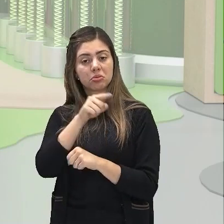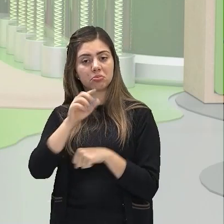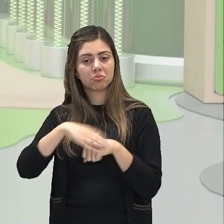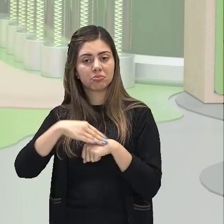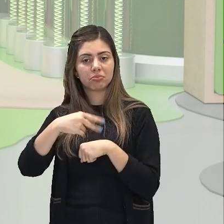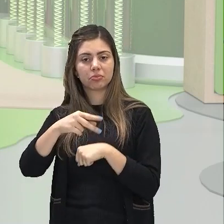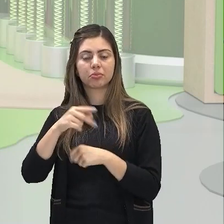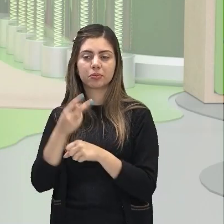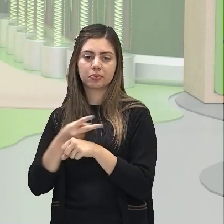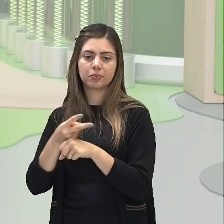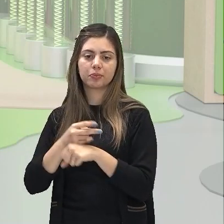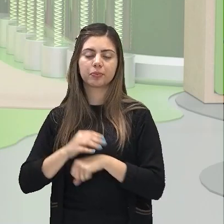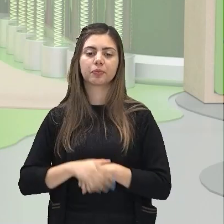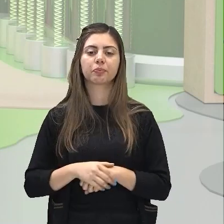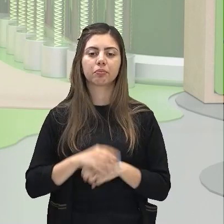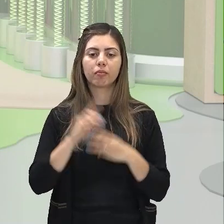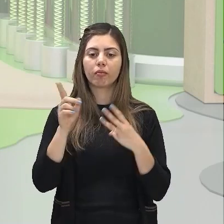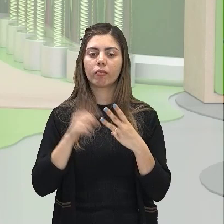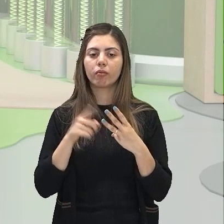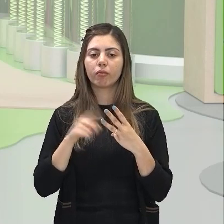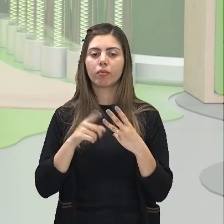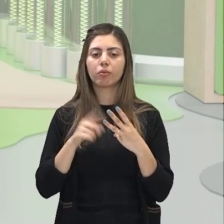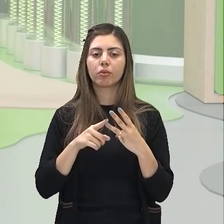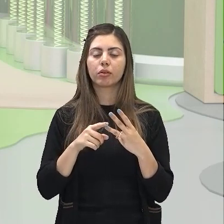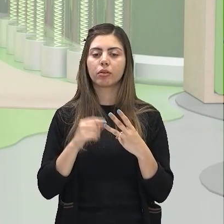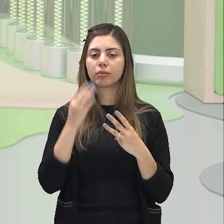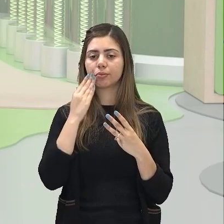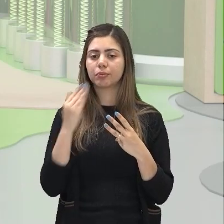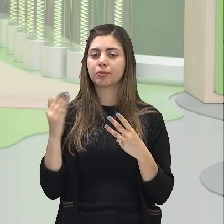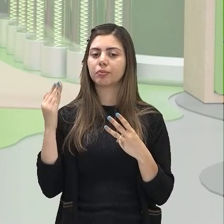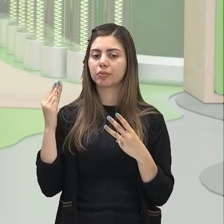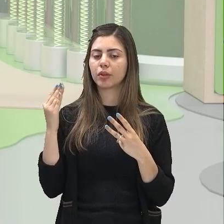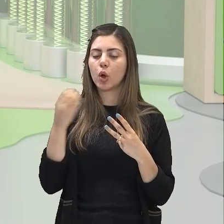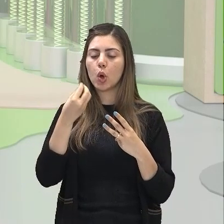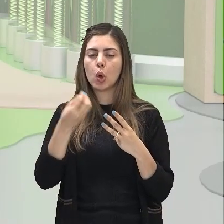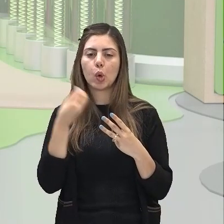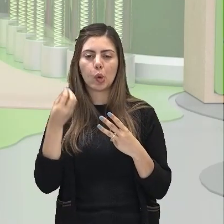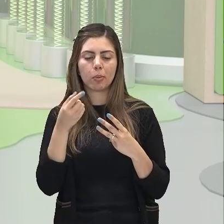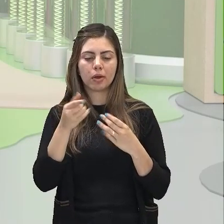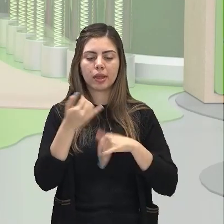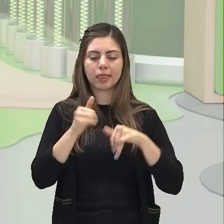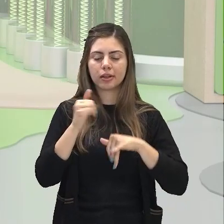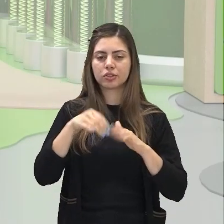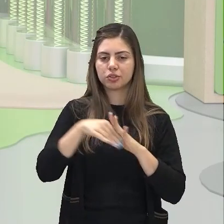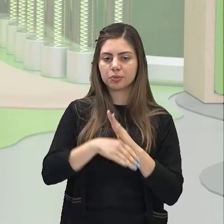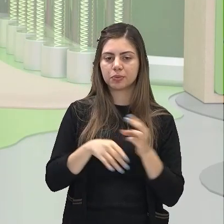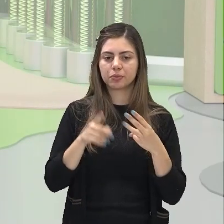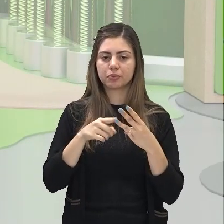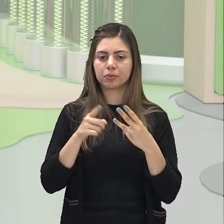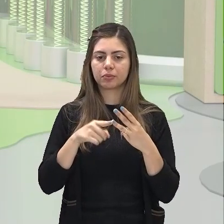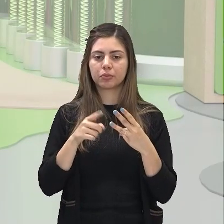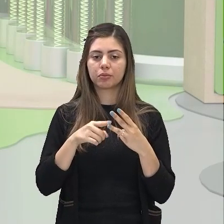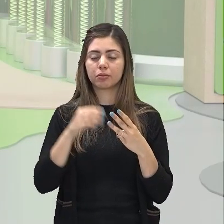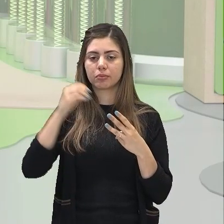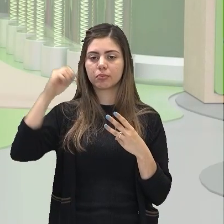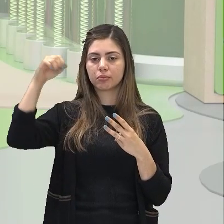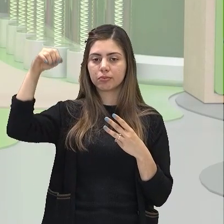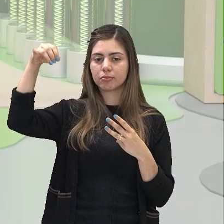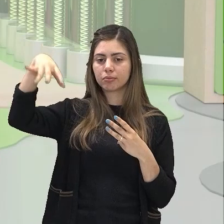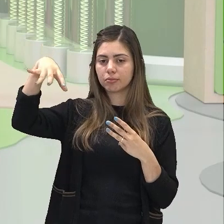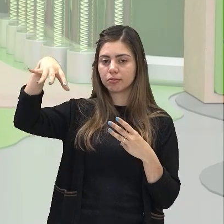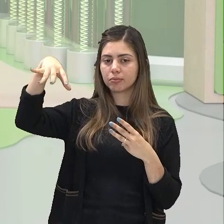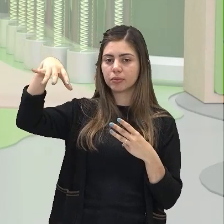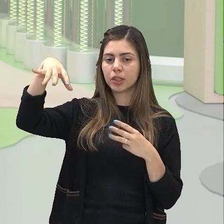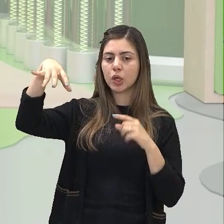energia. Terceiro, olha aí. Terceiro ponto para a gente economizar energia em casa. Manter a chave do chuveiro elétrico na